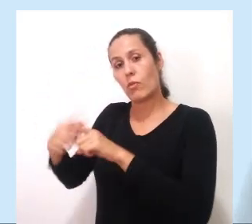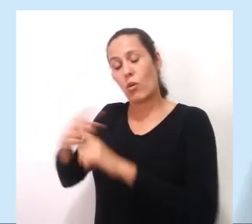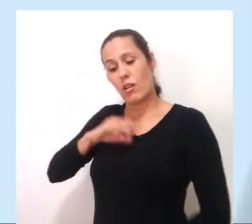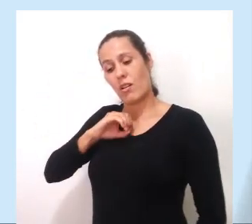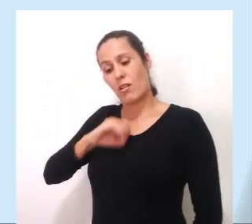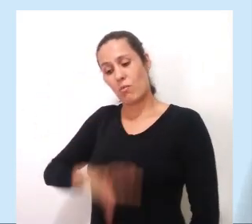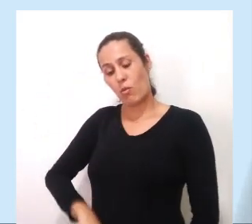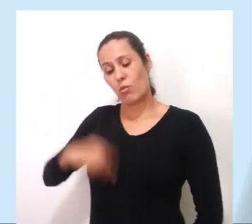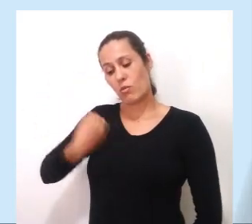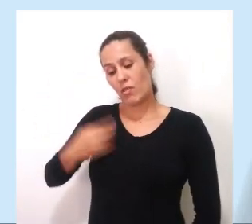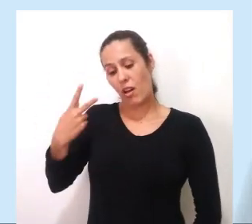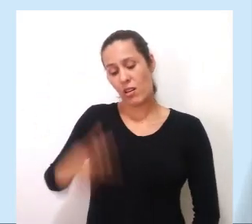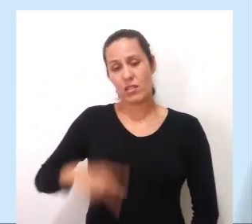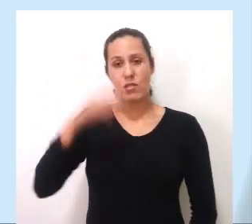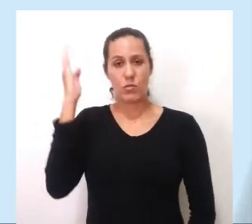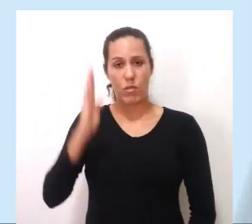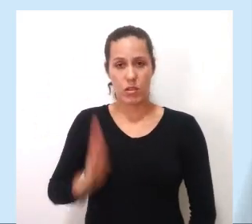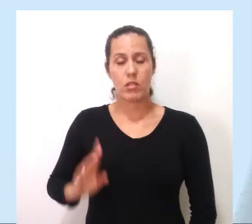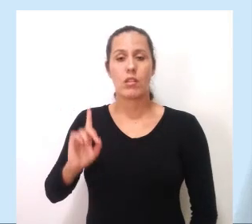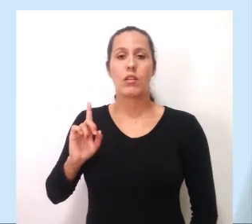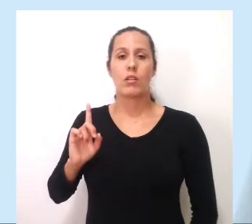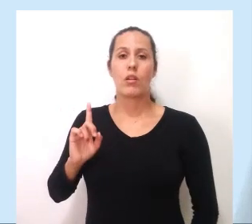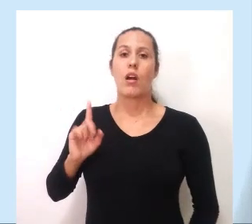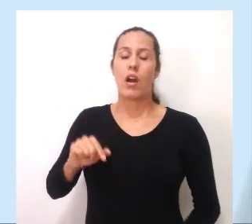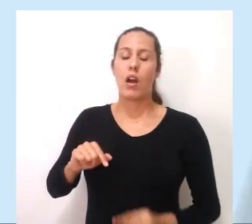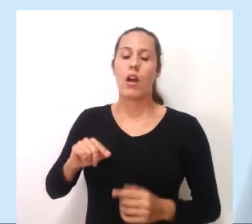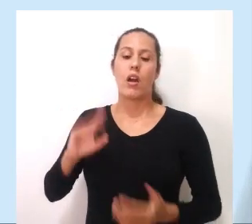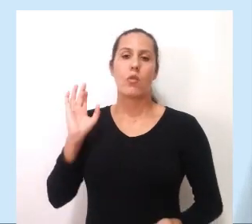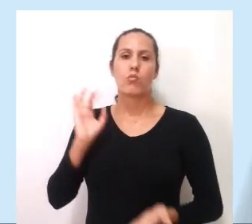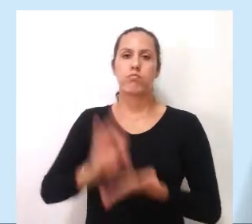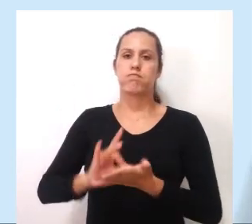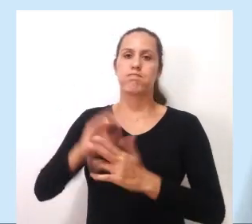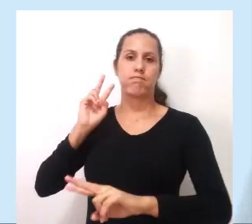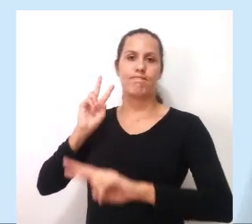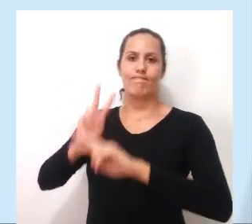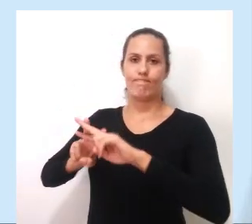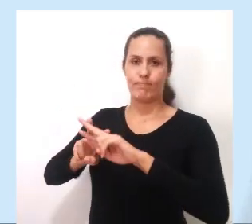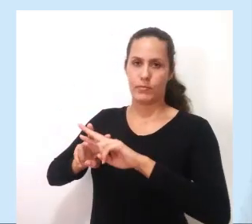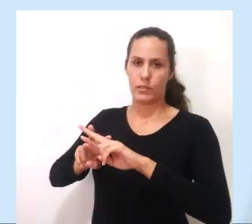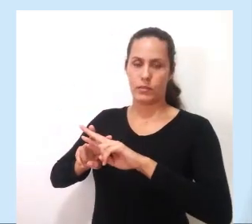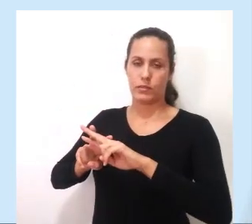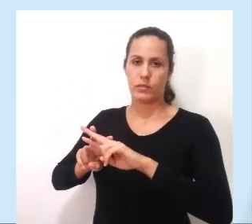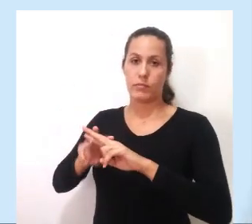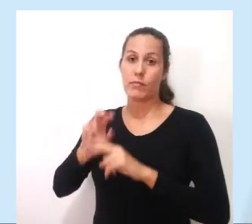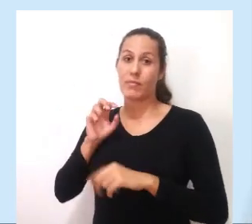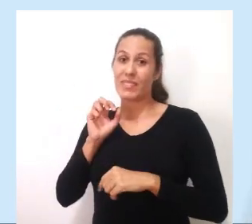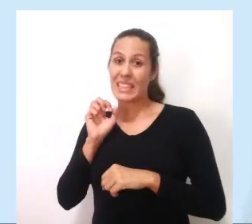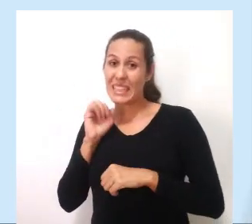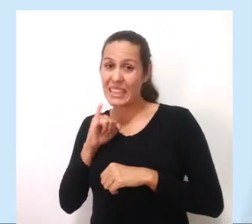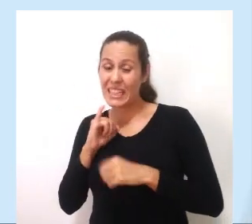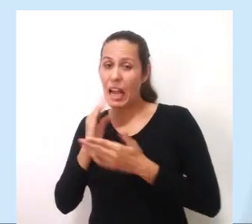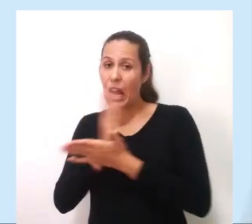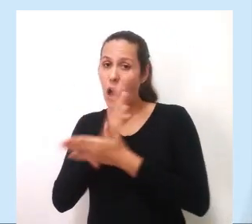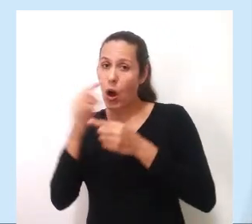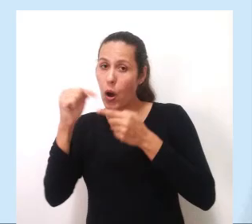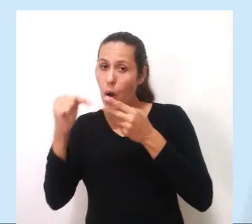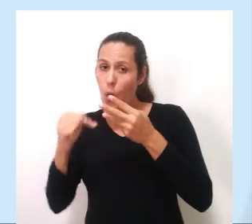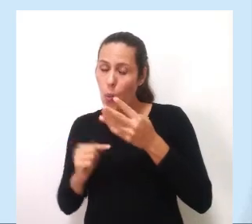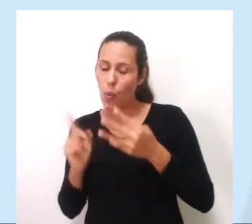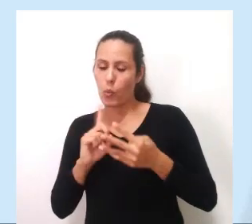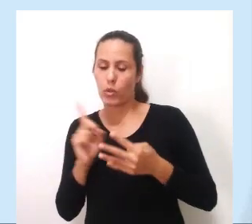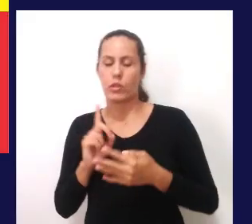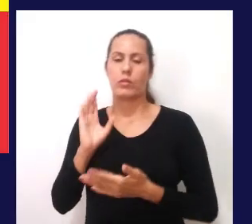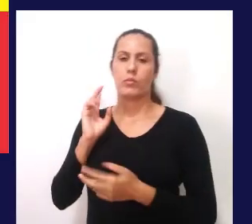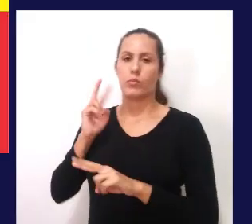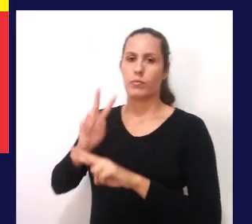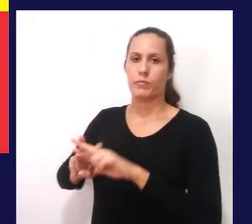cuidados, porque o aborto no Brasil ele é considerado crime, exceto em alguns